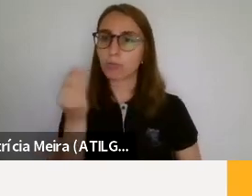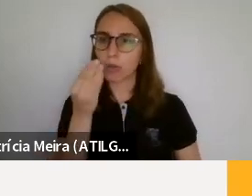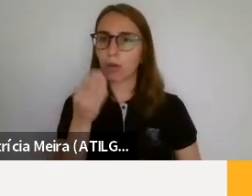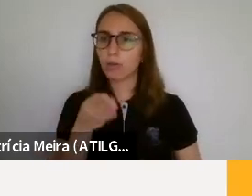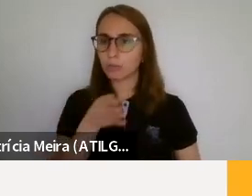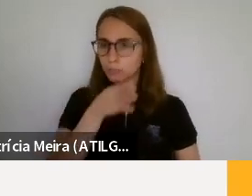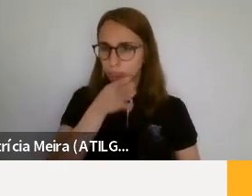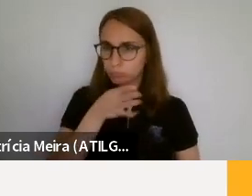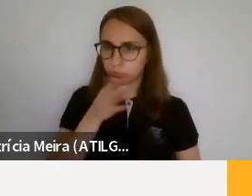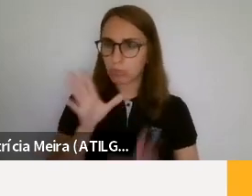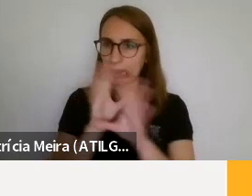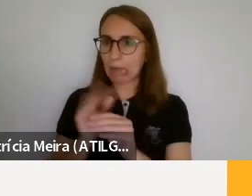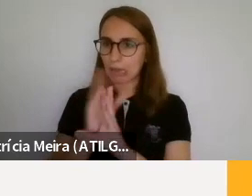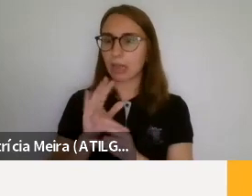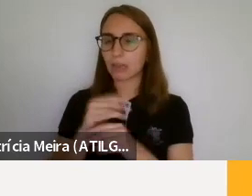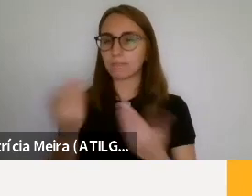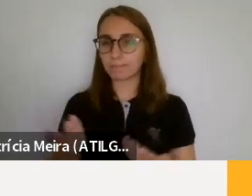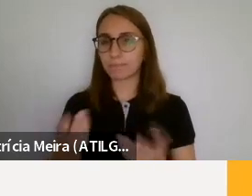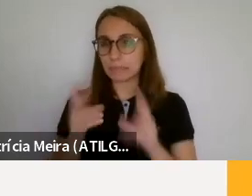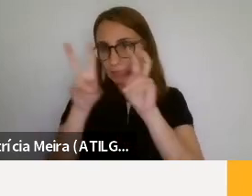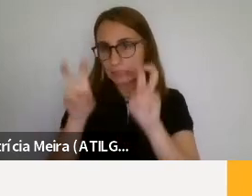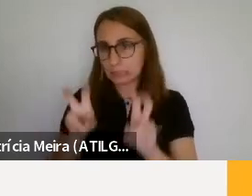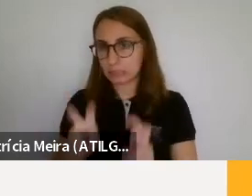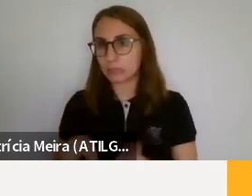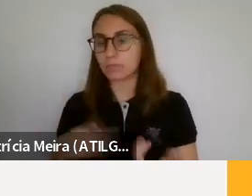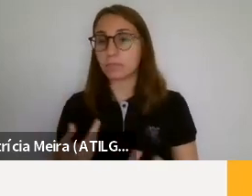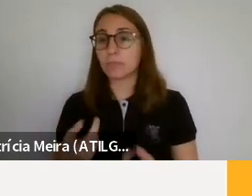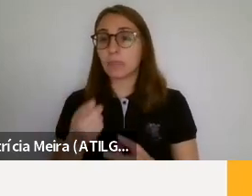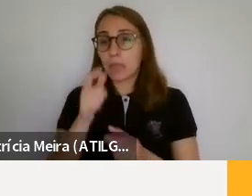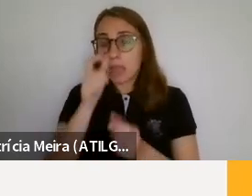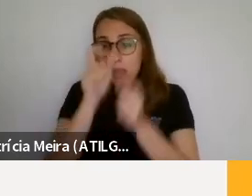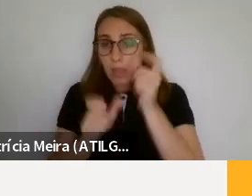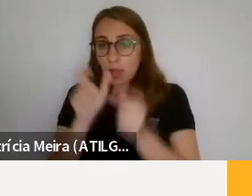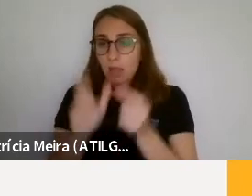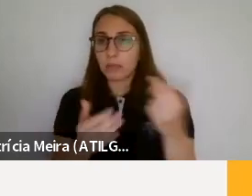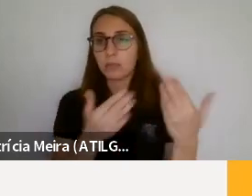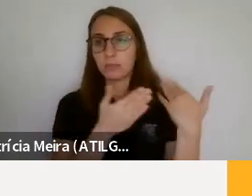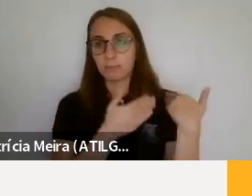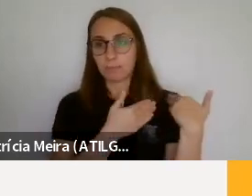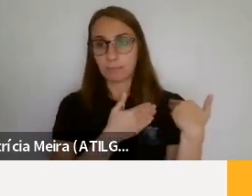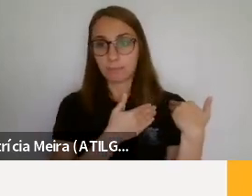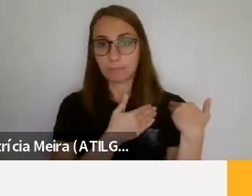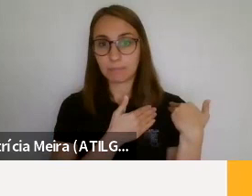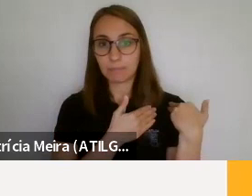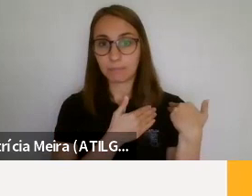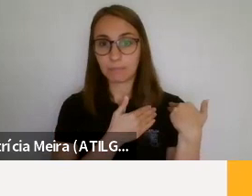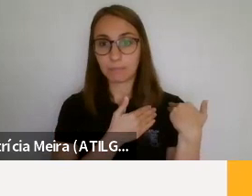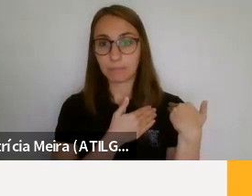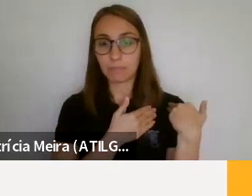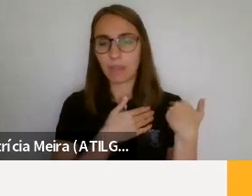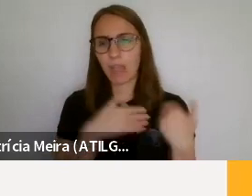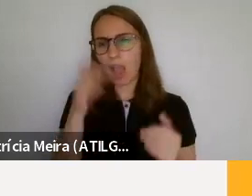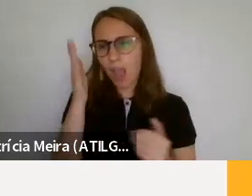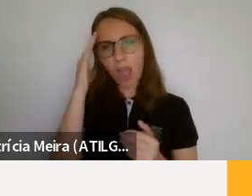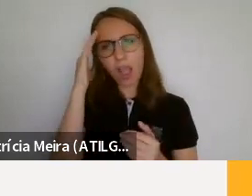questões, a maioria das vezes os responsáveis por estas ações percepcionam as suas publicações como inofensivas,